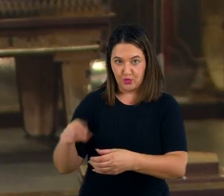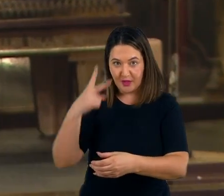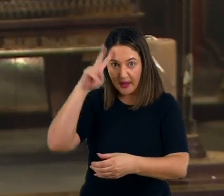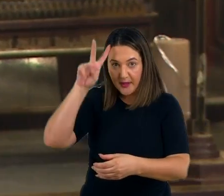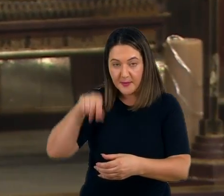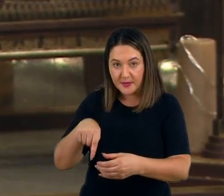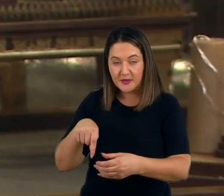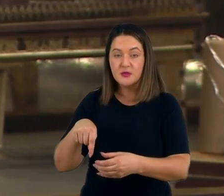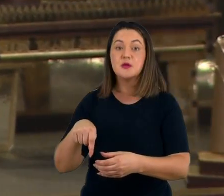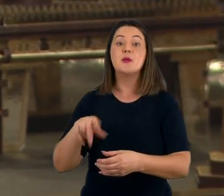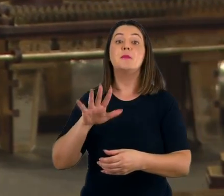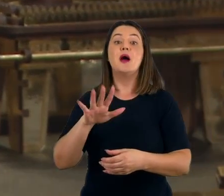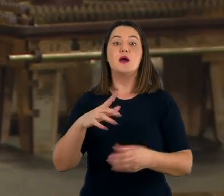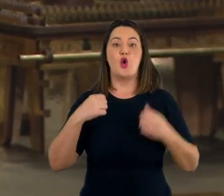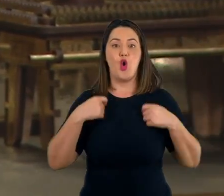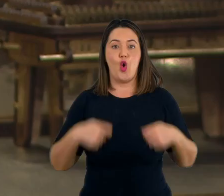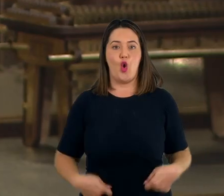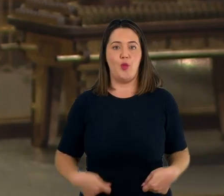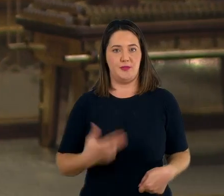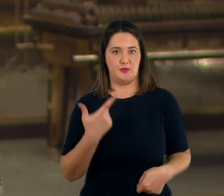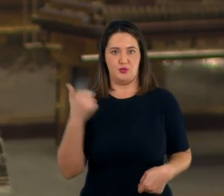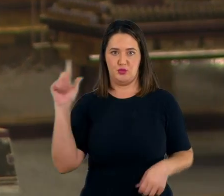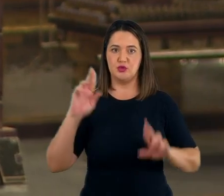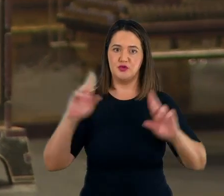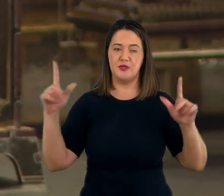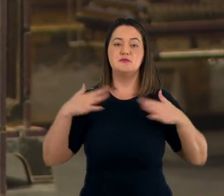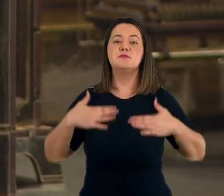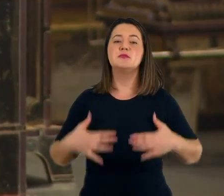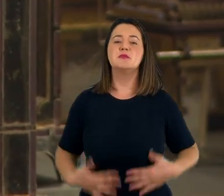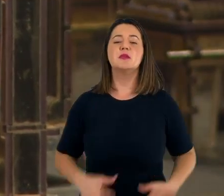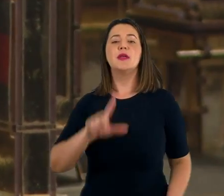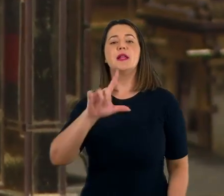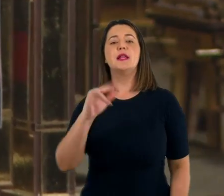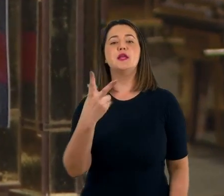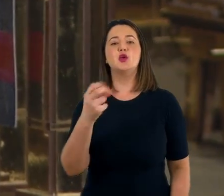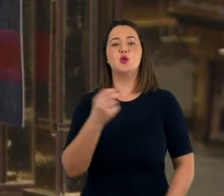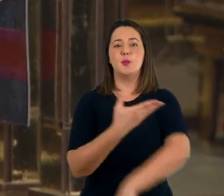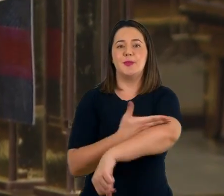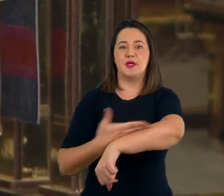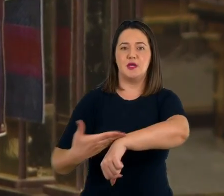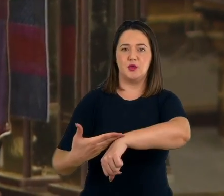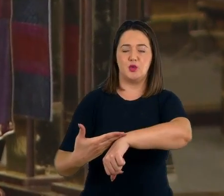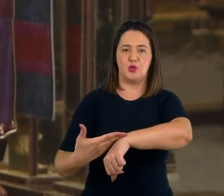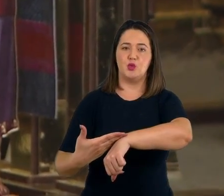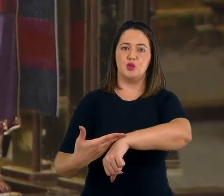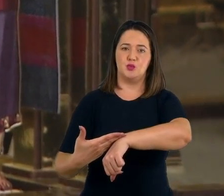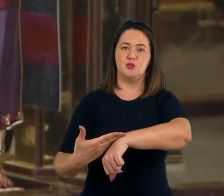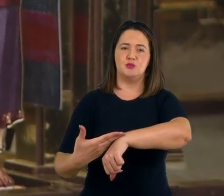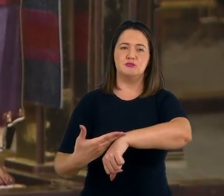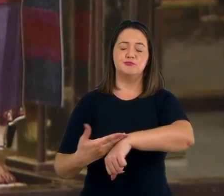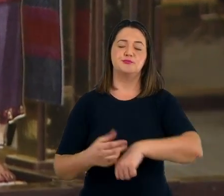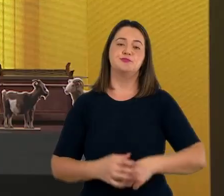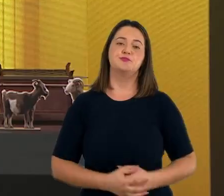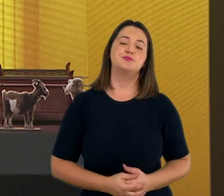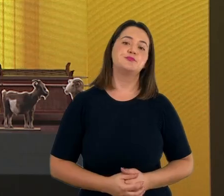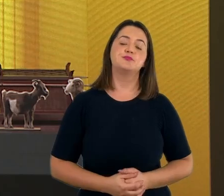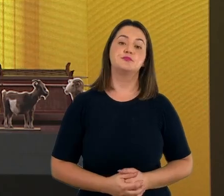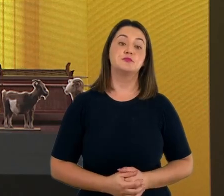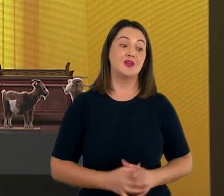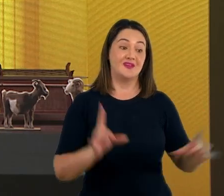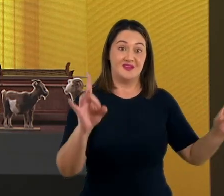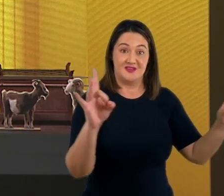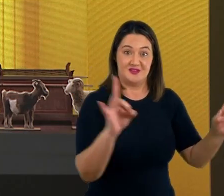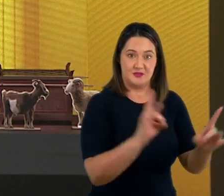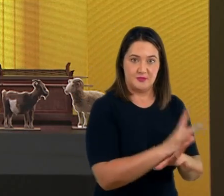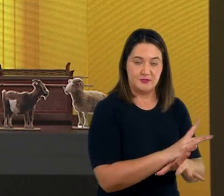daquele animal que fora morto lá atrás. Lembrando que ele não estava com estas vestes aqui, mas ele se vestia todo de linho,